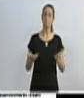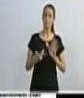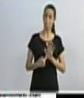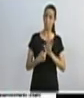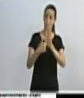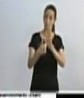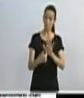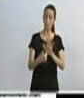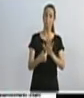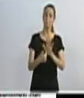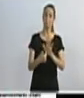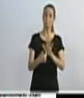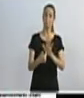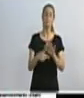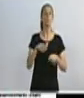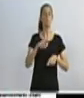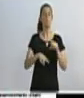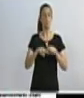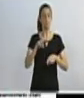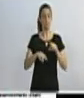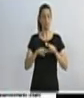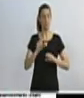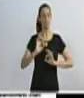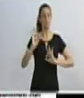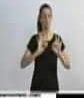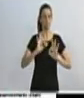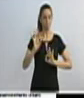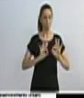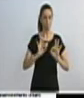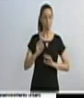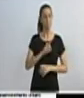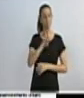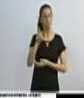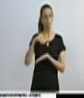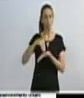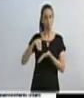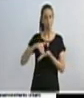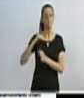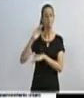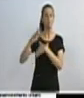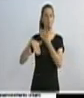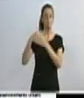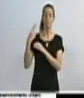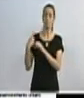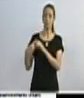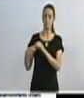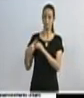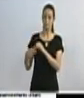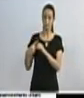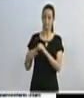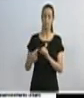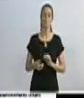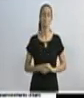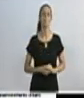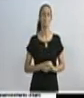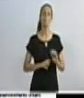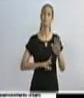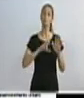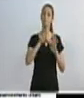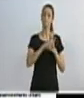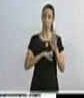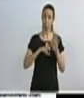para fazer de um material que nós produzimos lá na Secretaria de Desenvolvimento Urbano, referente à